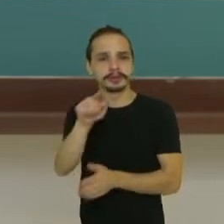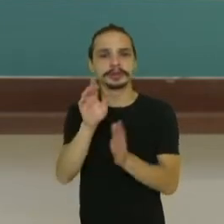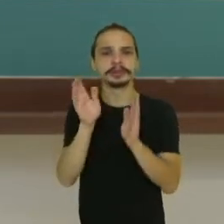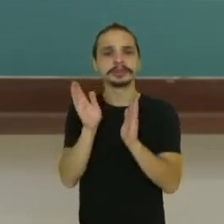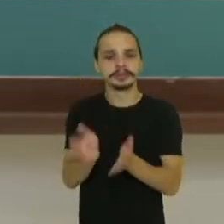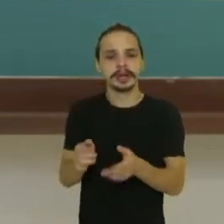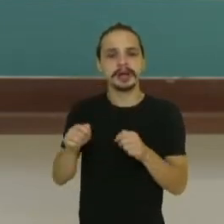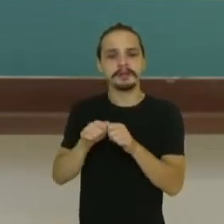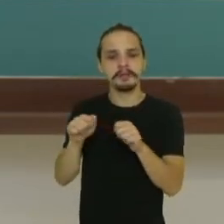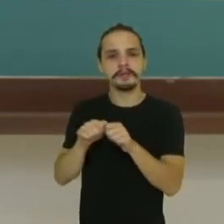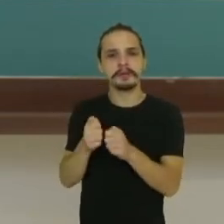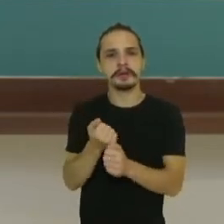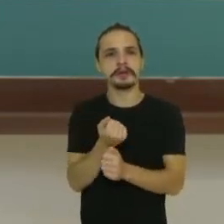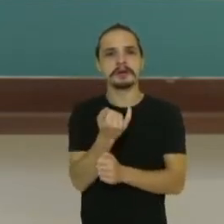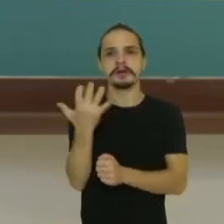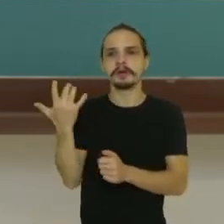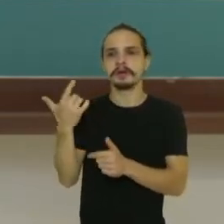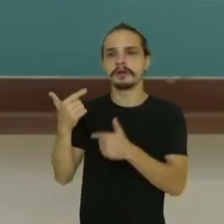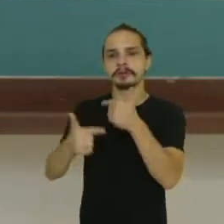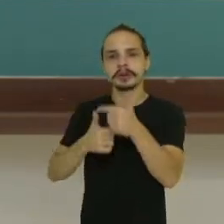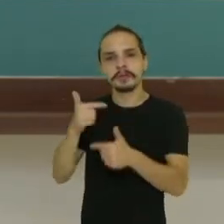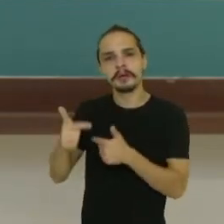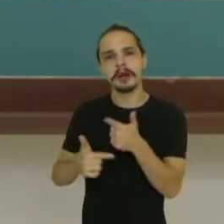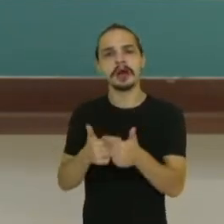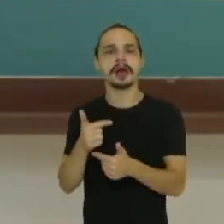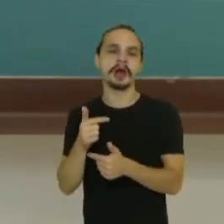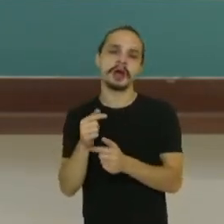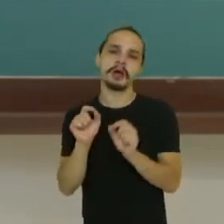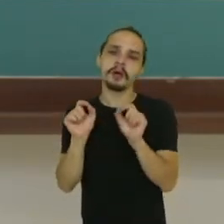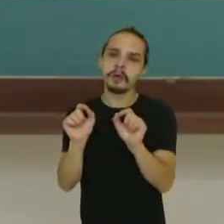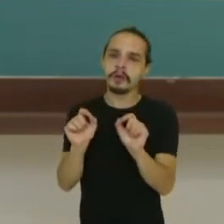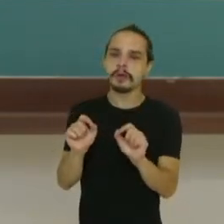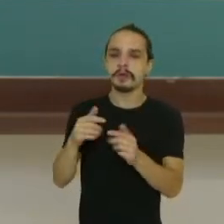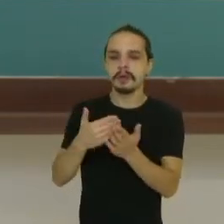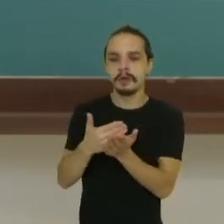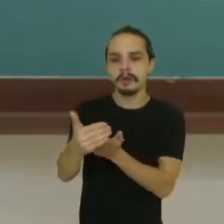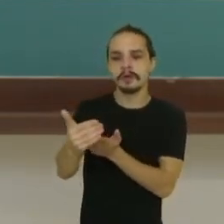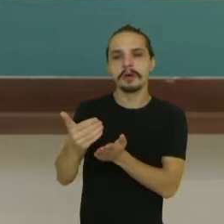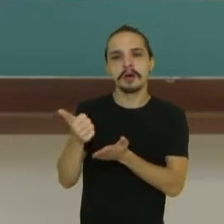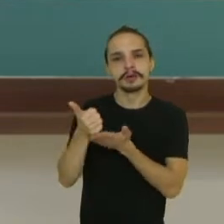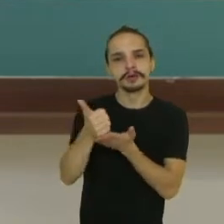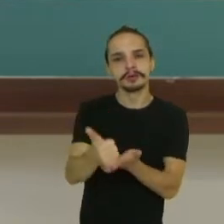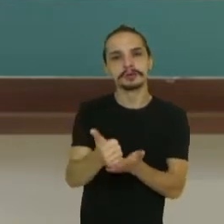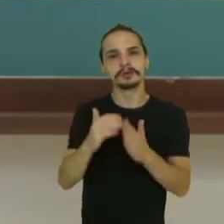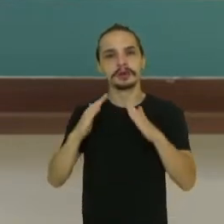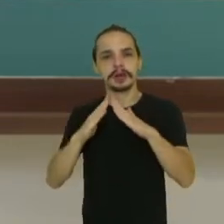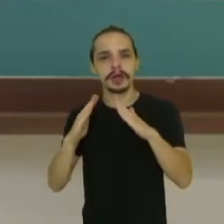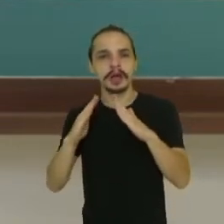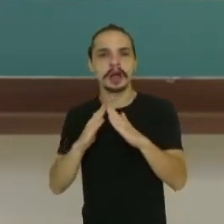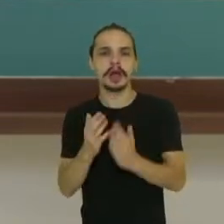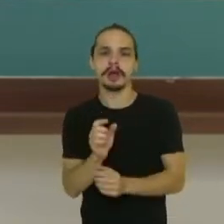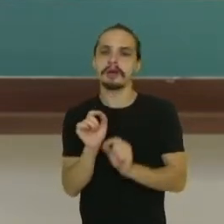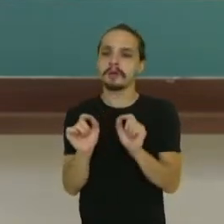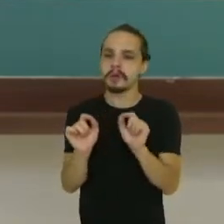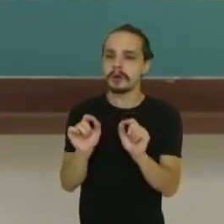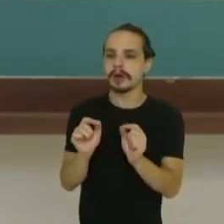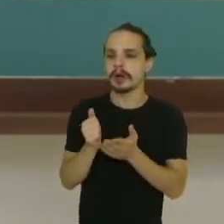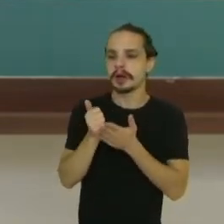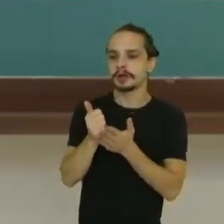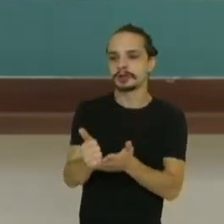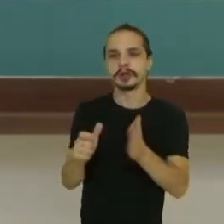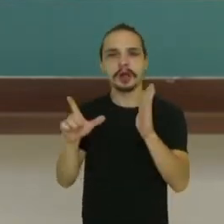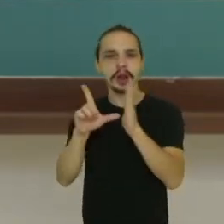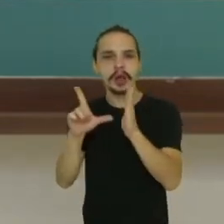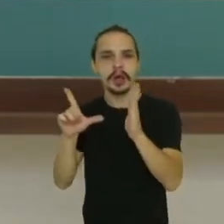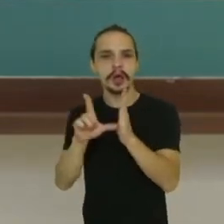desempenham Oi bê trabalho né começam ajudam a família em casa né ajudam em algum comércio